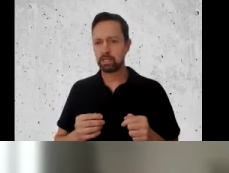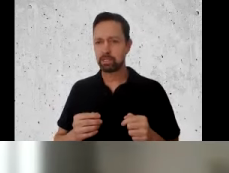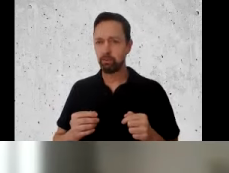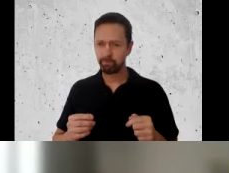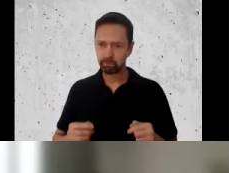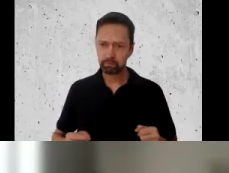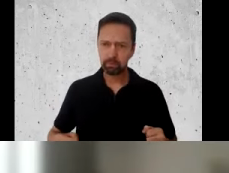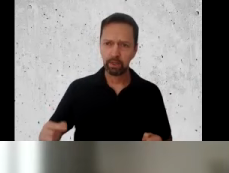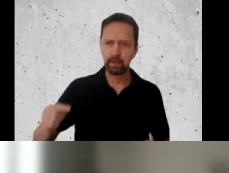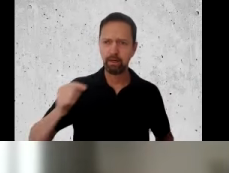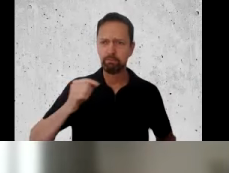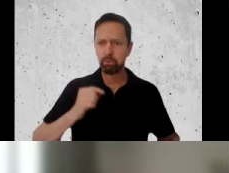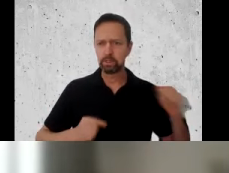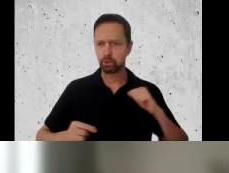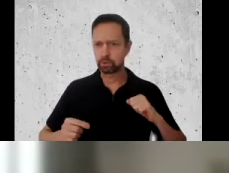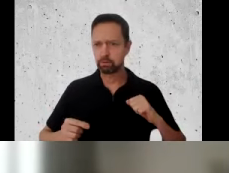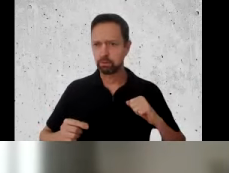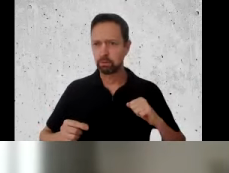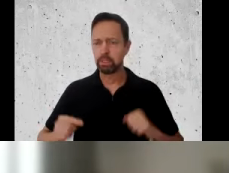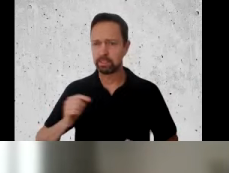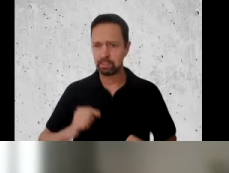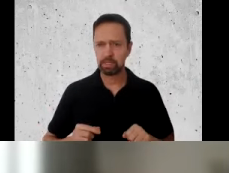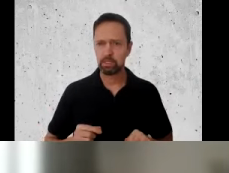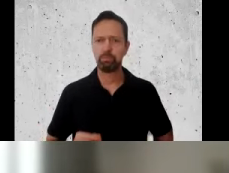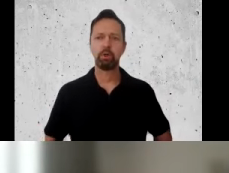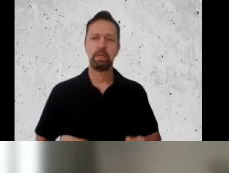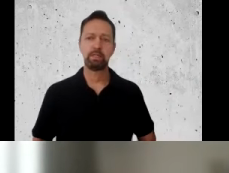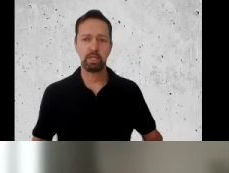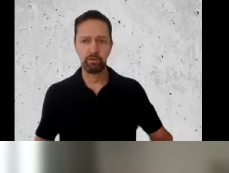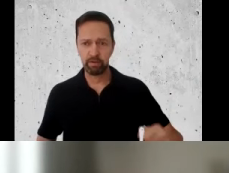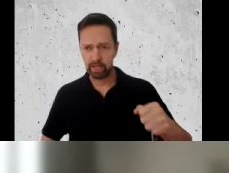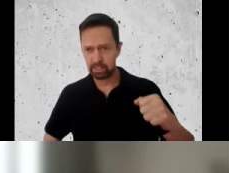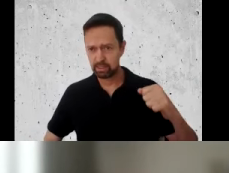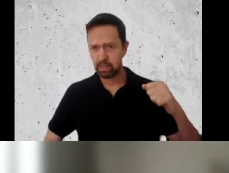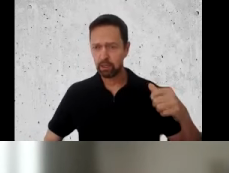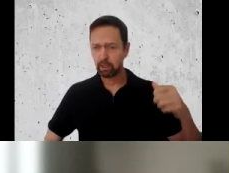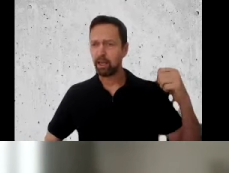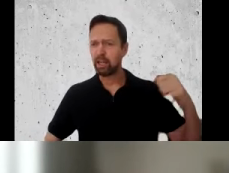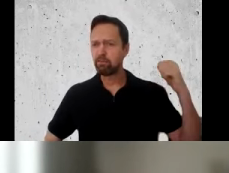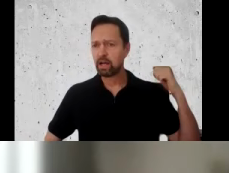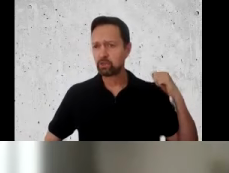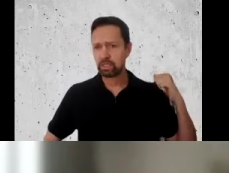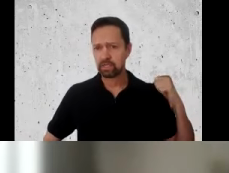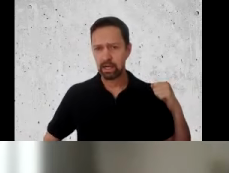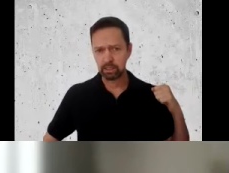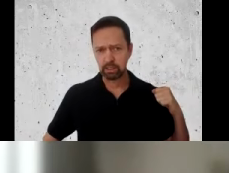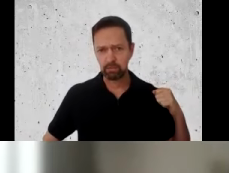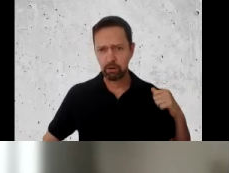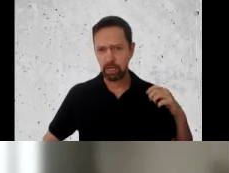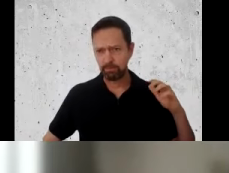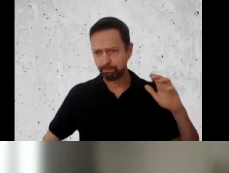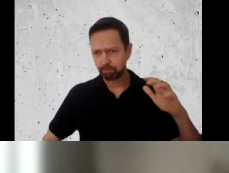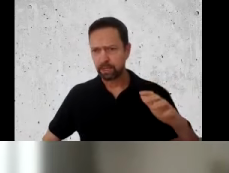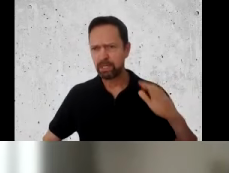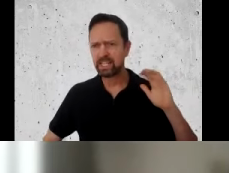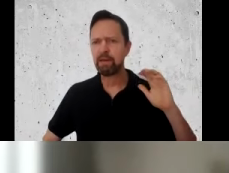de transação políticos, e esses são bastante importantes, e a gente vai ver esses em várias outras áreas que a gente